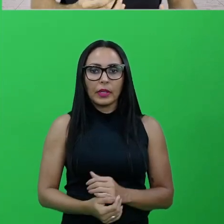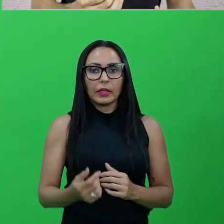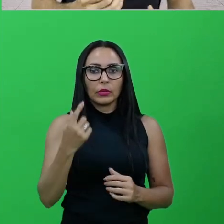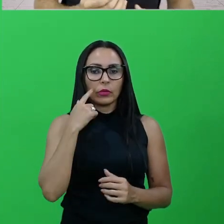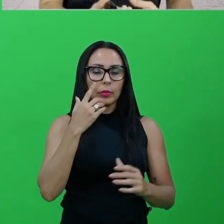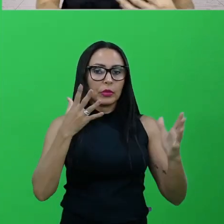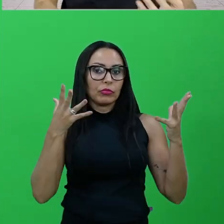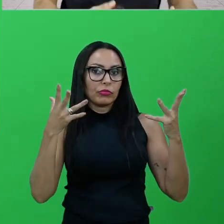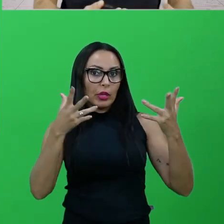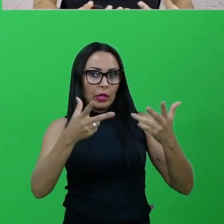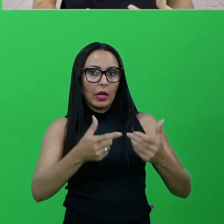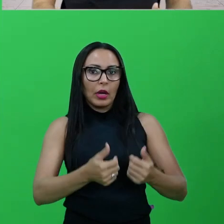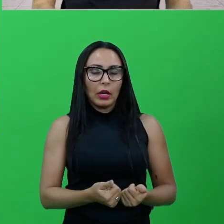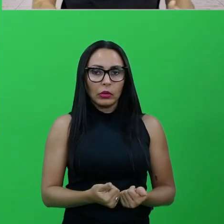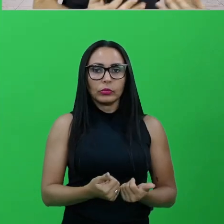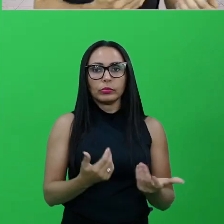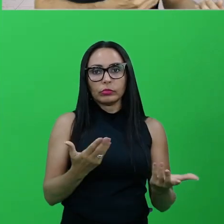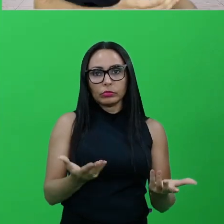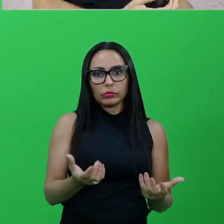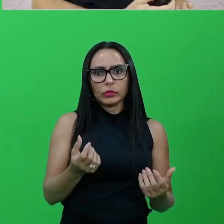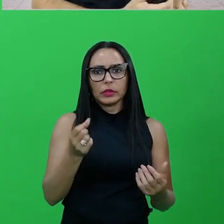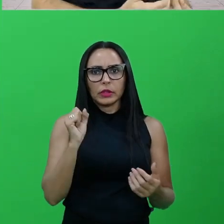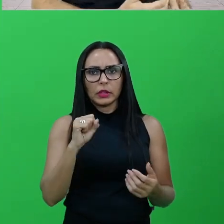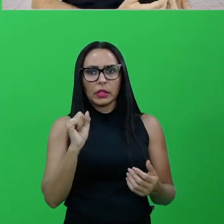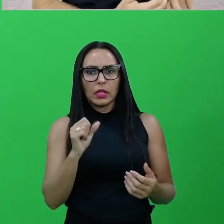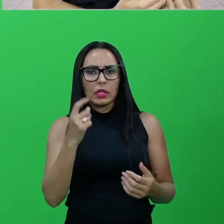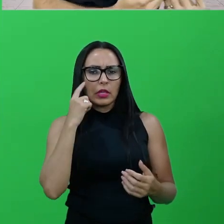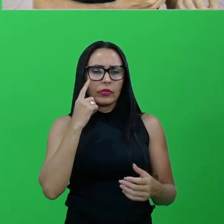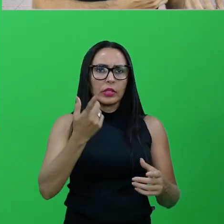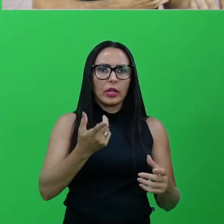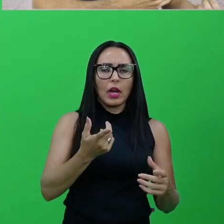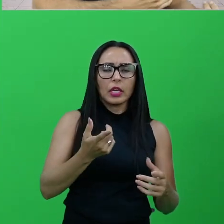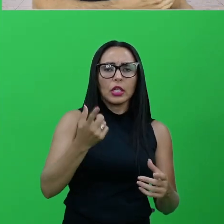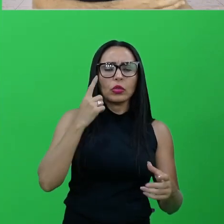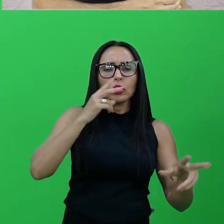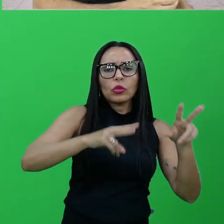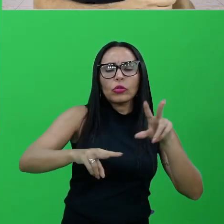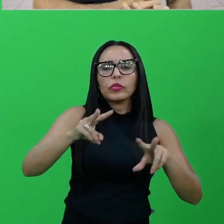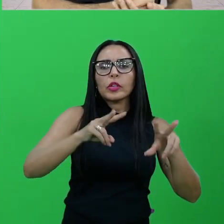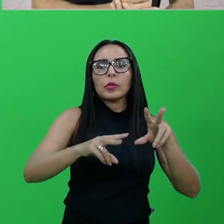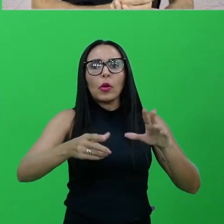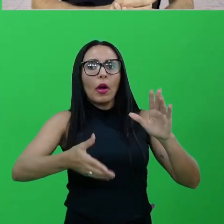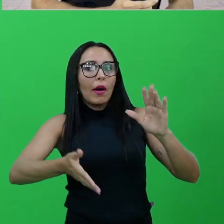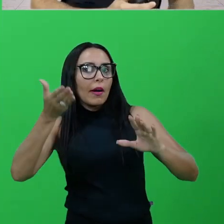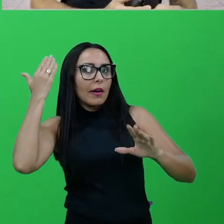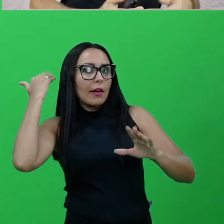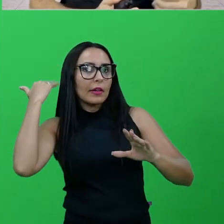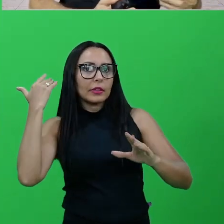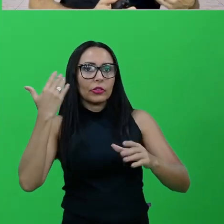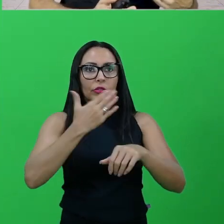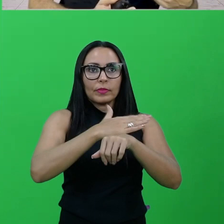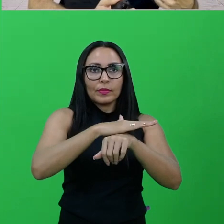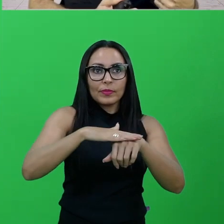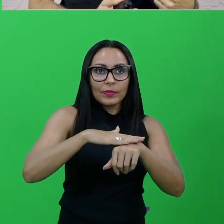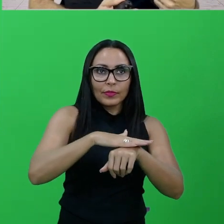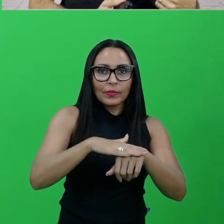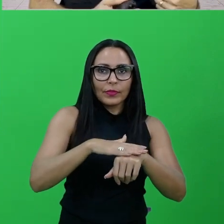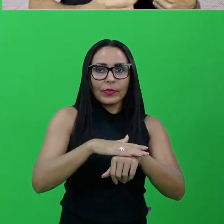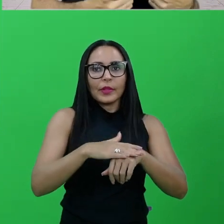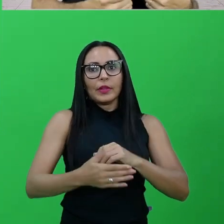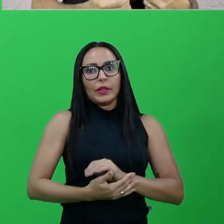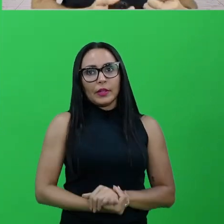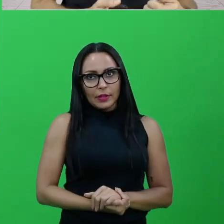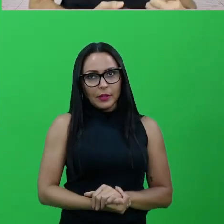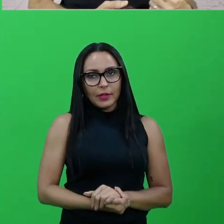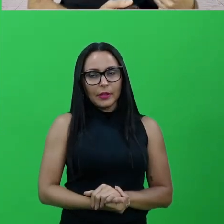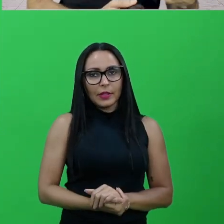geral, né, que de alguma maneira revisa aquilo que nós vimos na parte anterior dessa conversa. A gente falou, né,